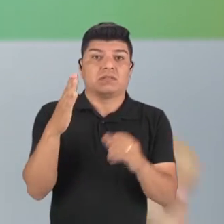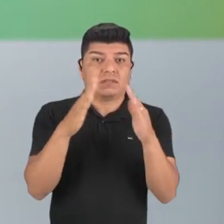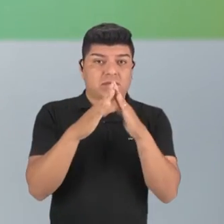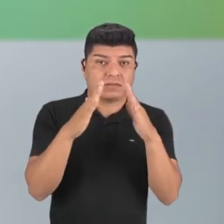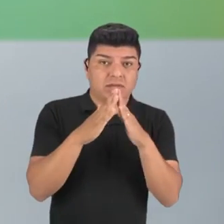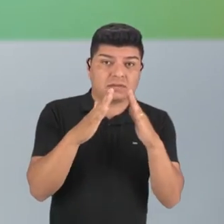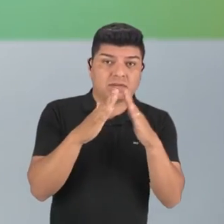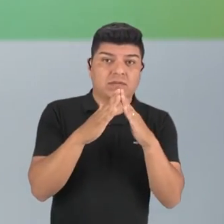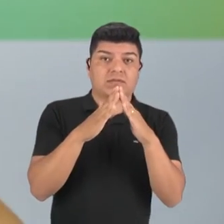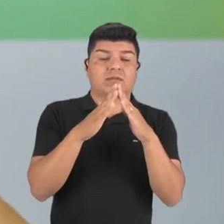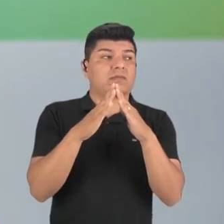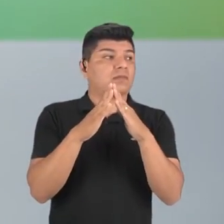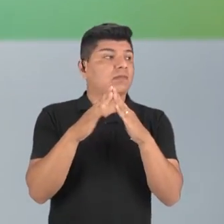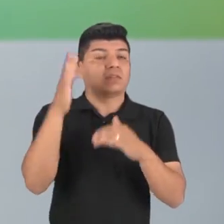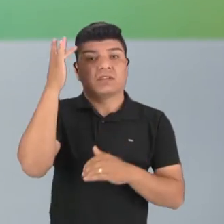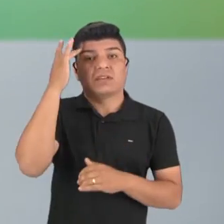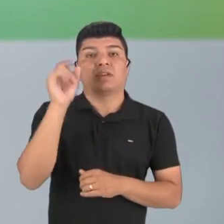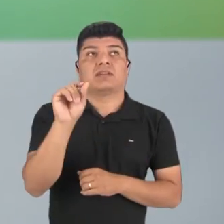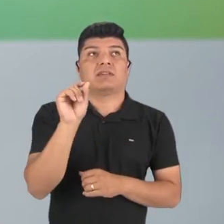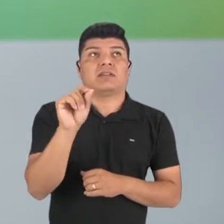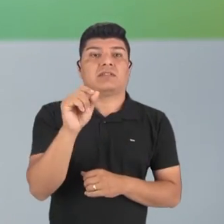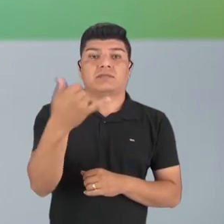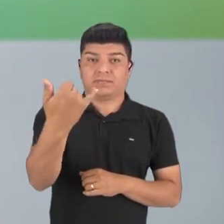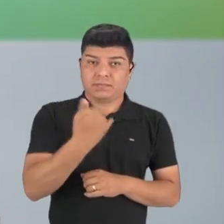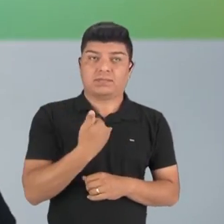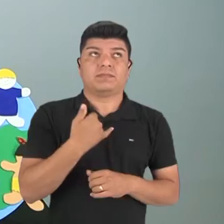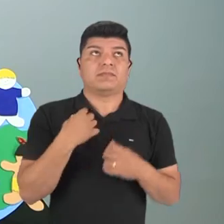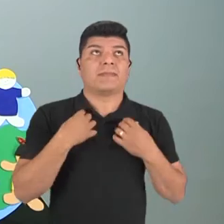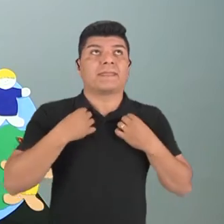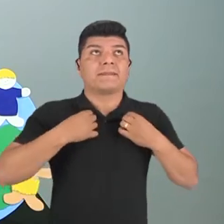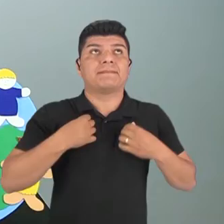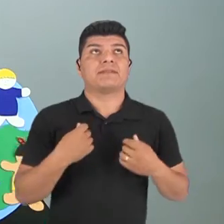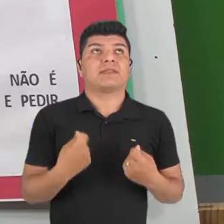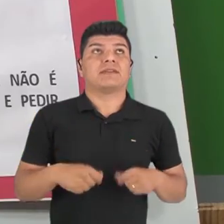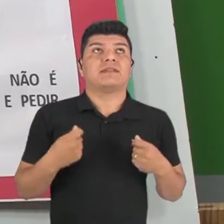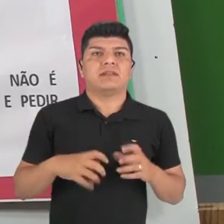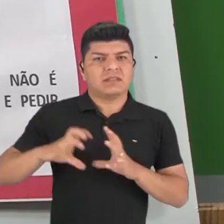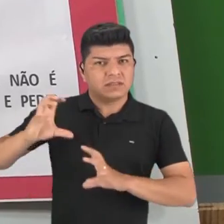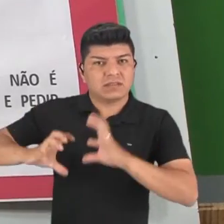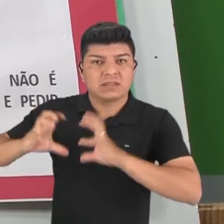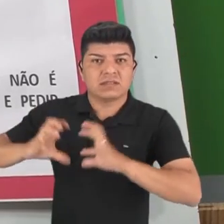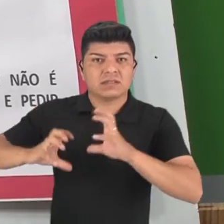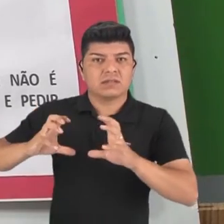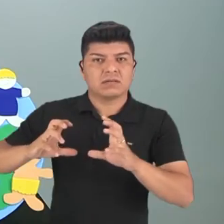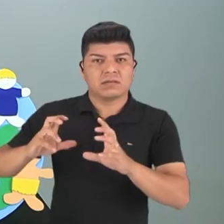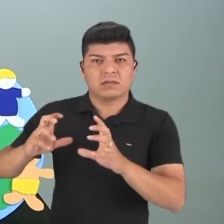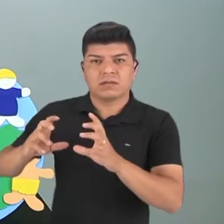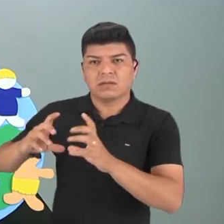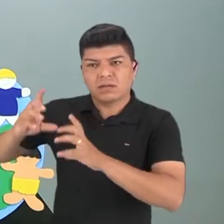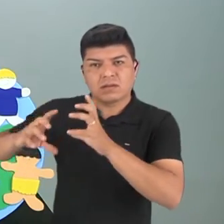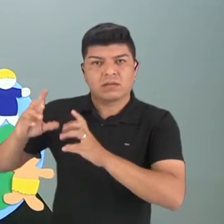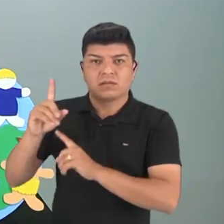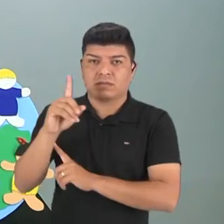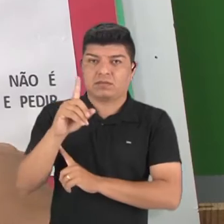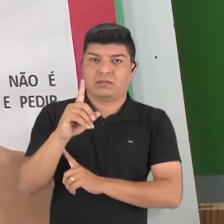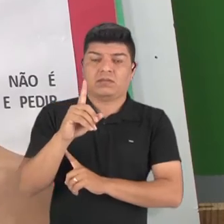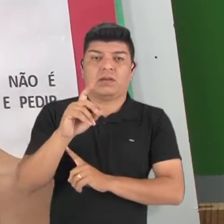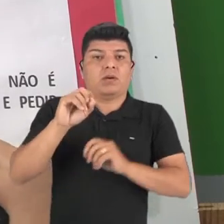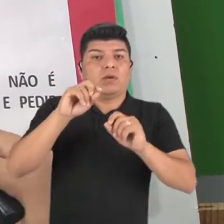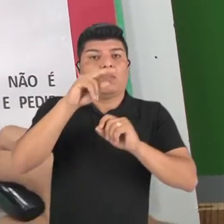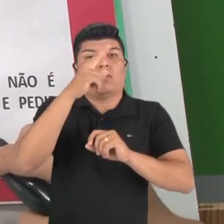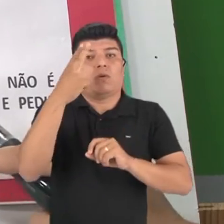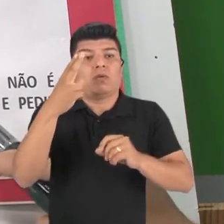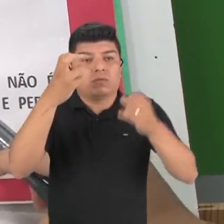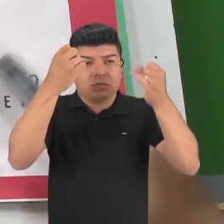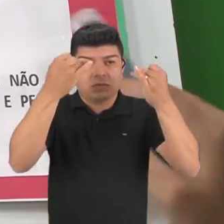sua casa, o que é que vocês acham? Me digam. Nós devemos brigar e bater? Ou nós devemos